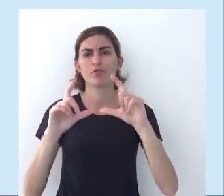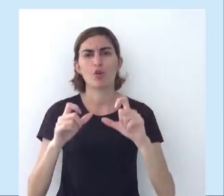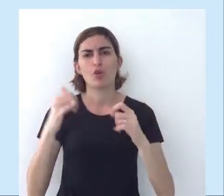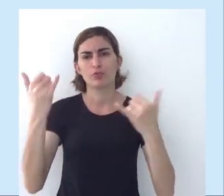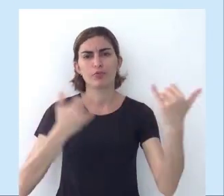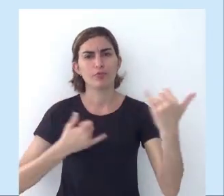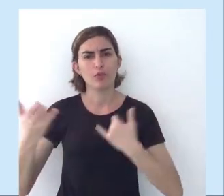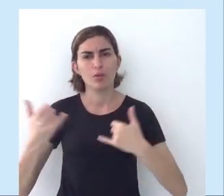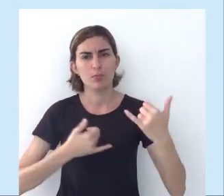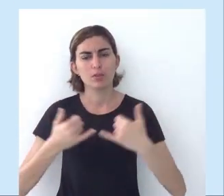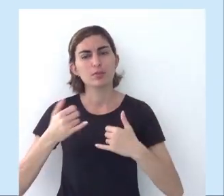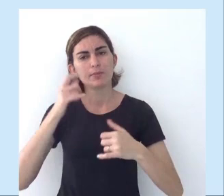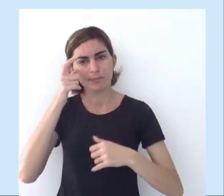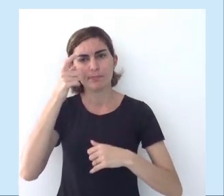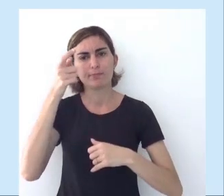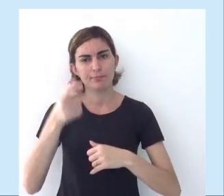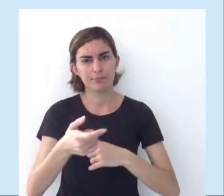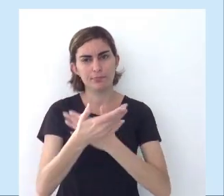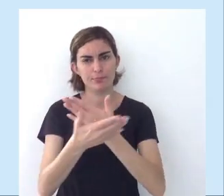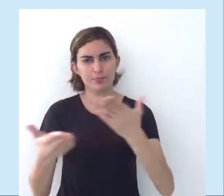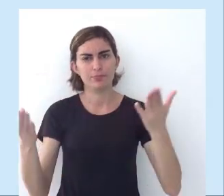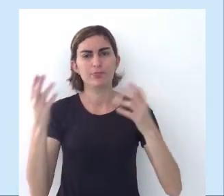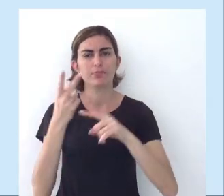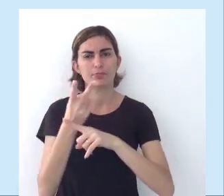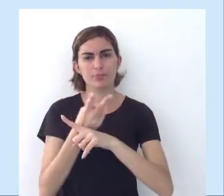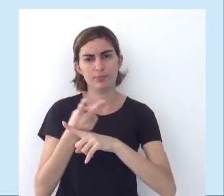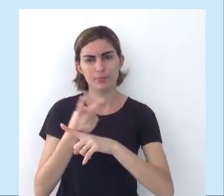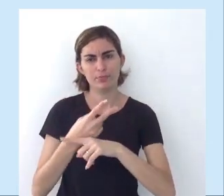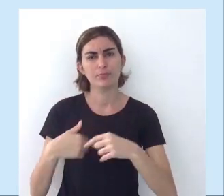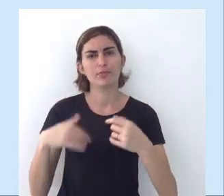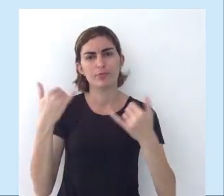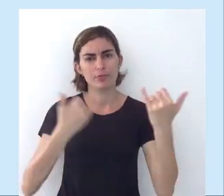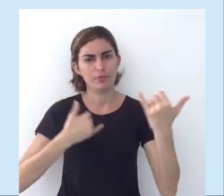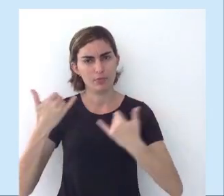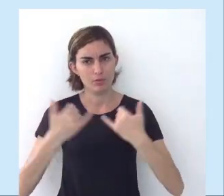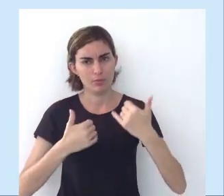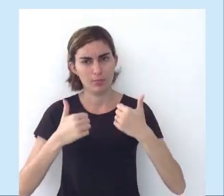tela, extrair informações. É muito interessante que você busque